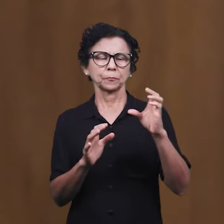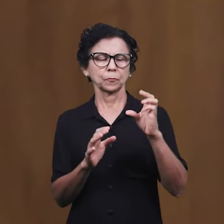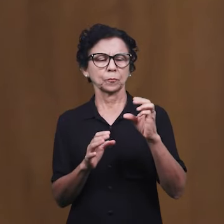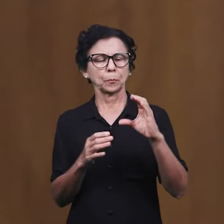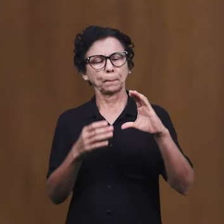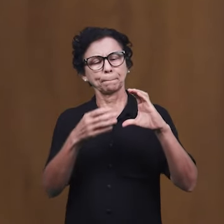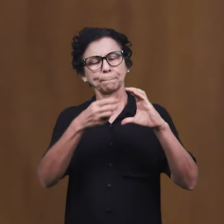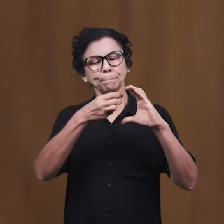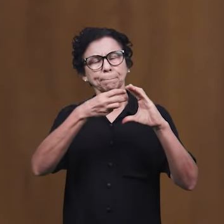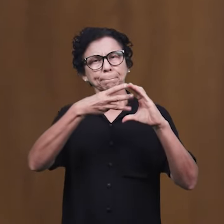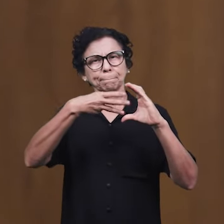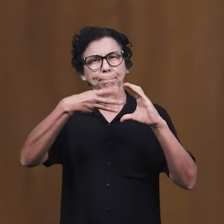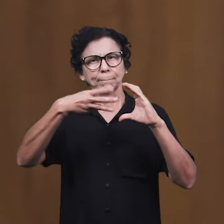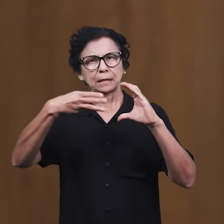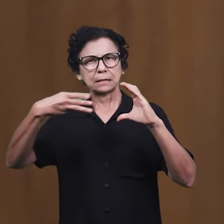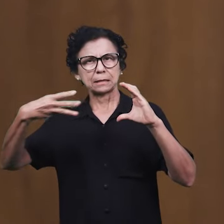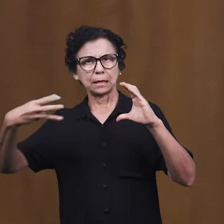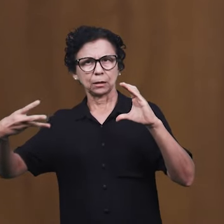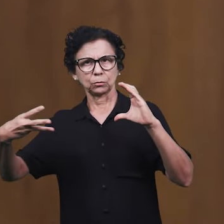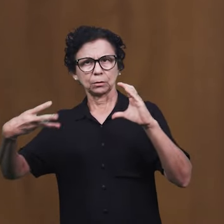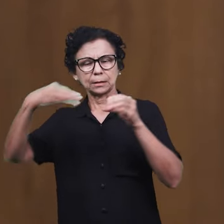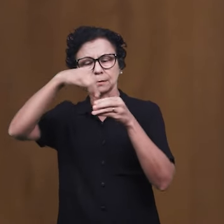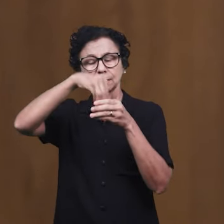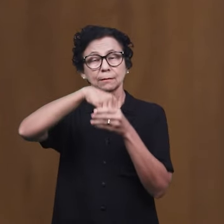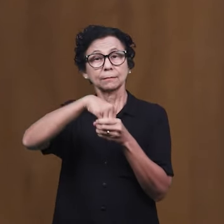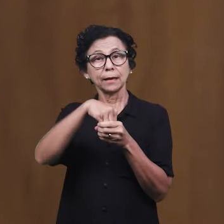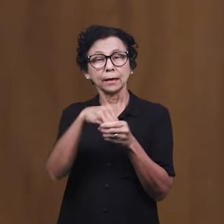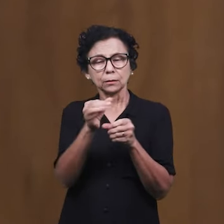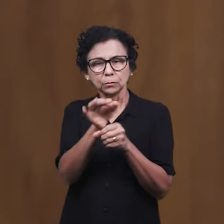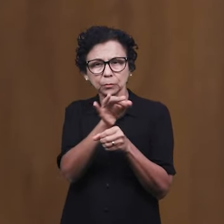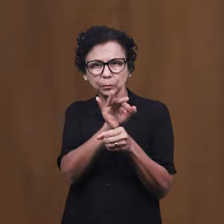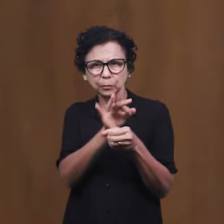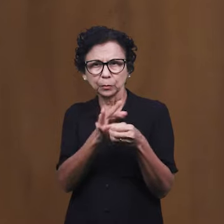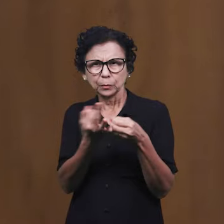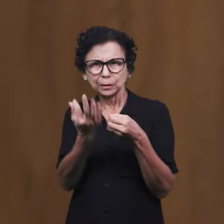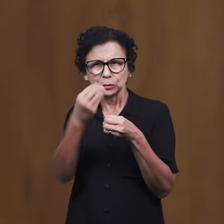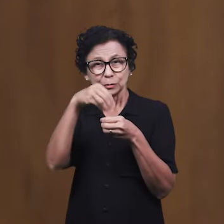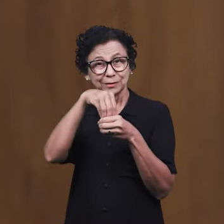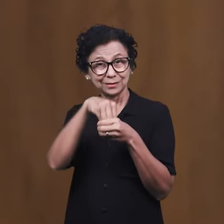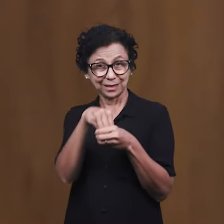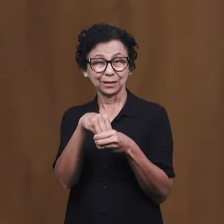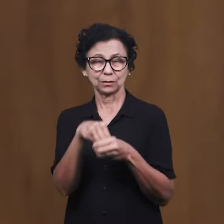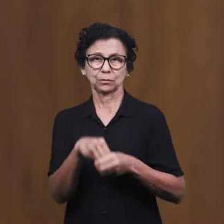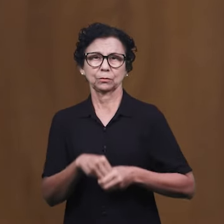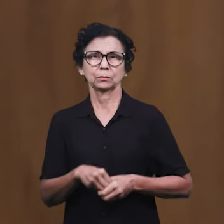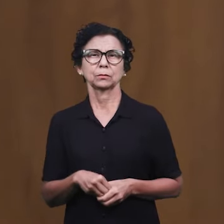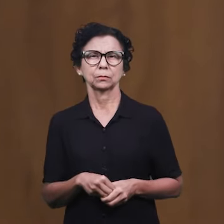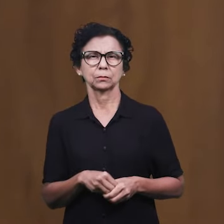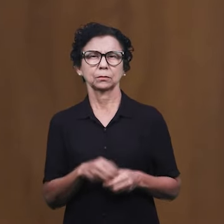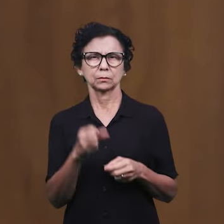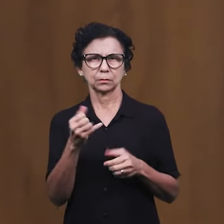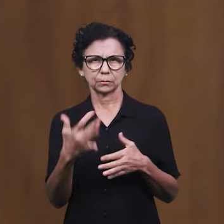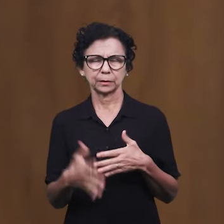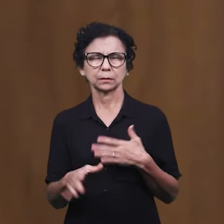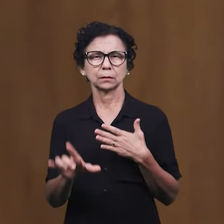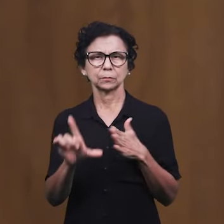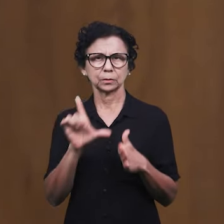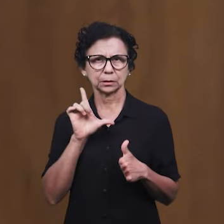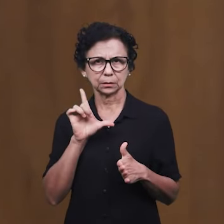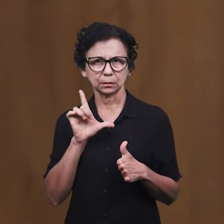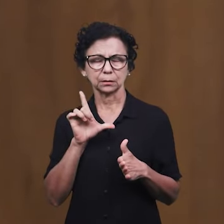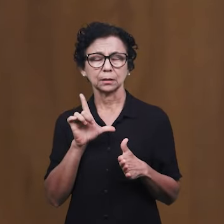que você tem dentro de uma célula, né? Ou dentro de um núcleo de uma célula. Nós conversamos sobre isso em episódios anteriores. Então, você